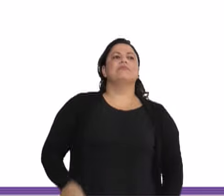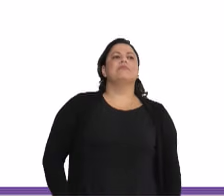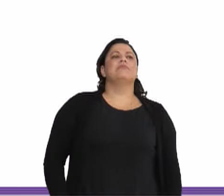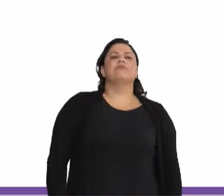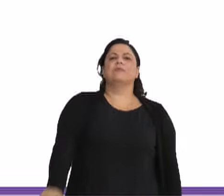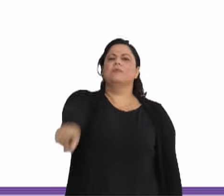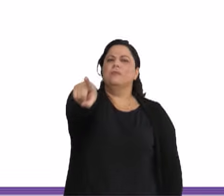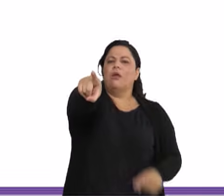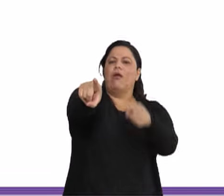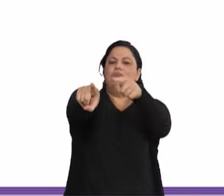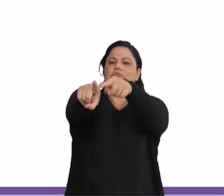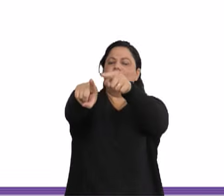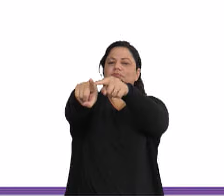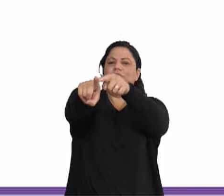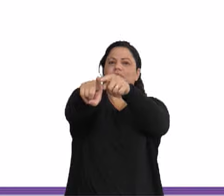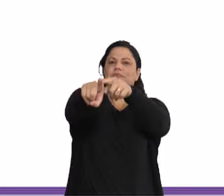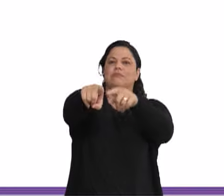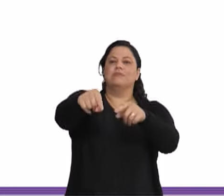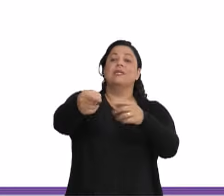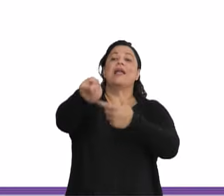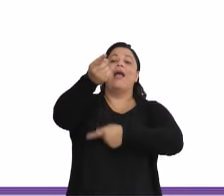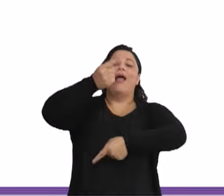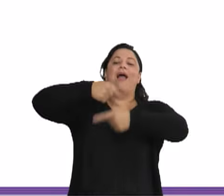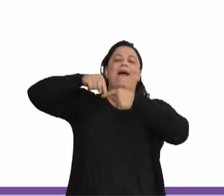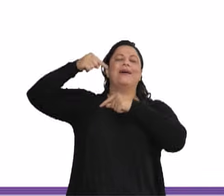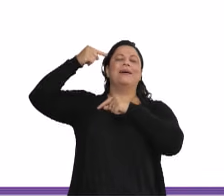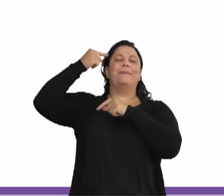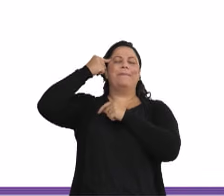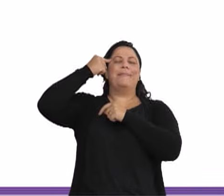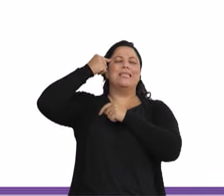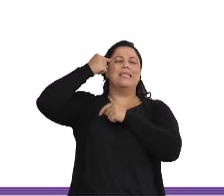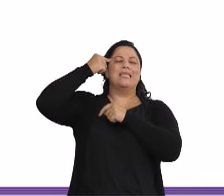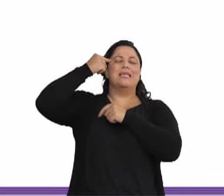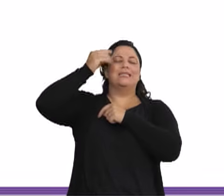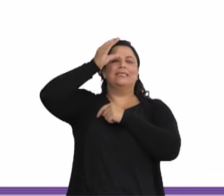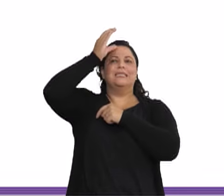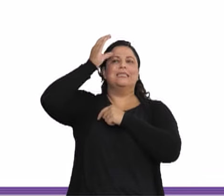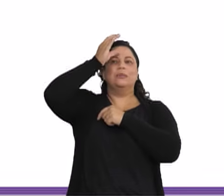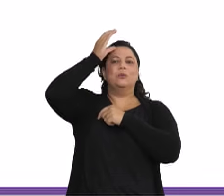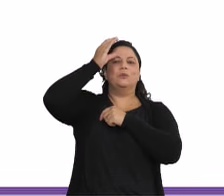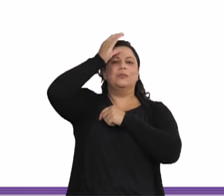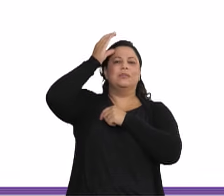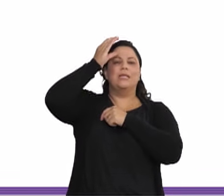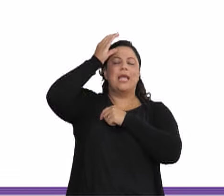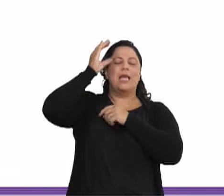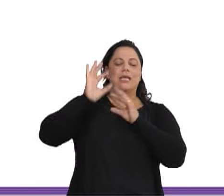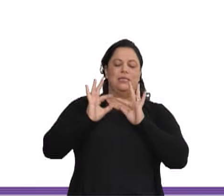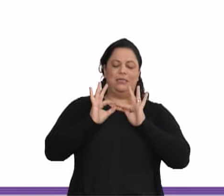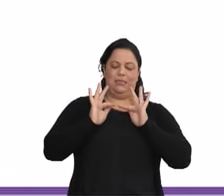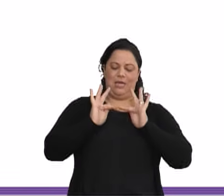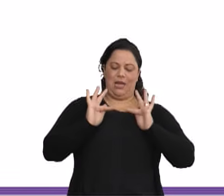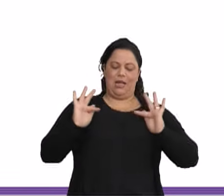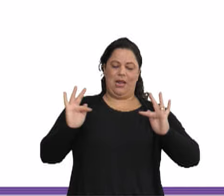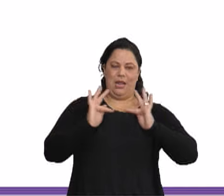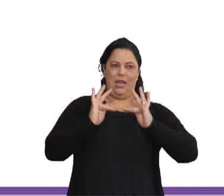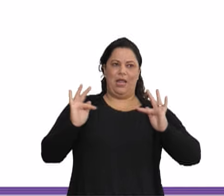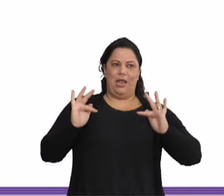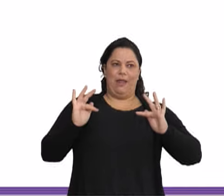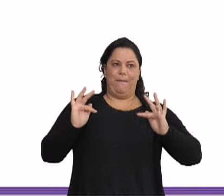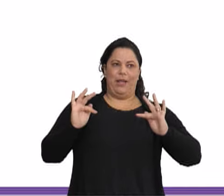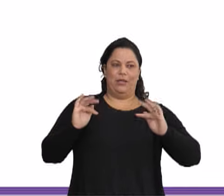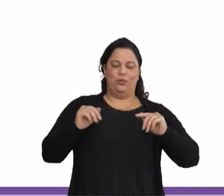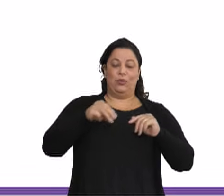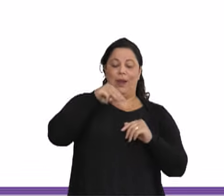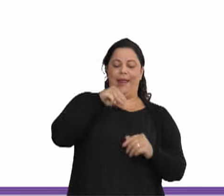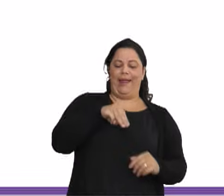você. Consulte sua consciência. E repara na siglazinha do lado direito da imagem. MMDC.